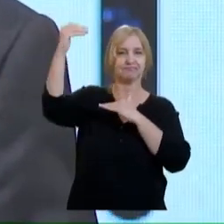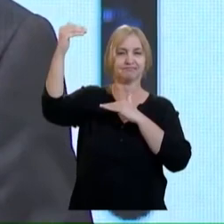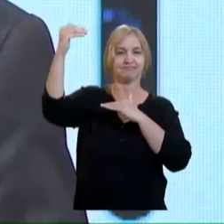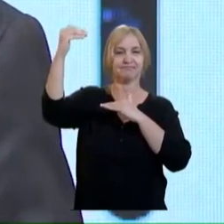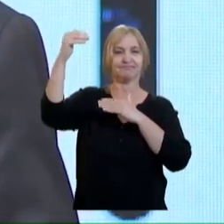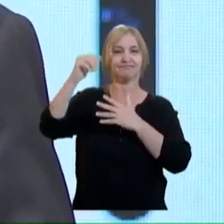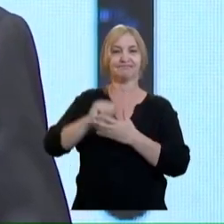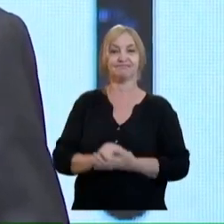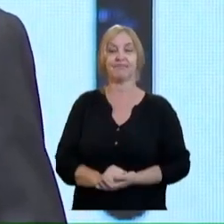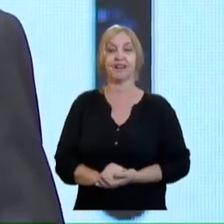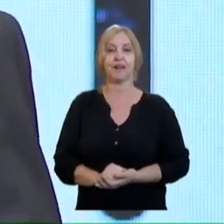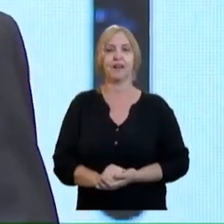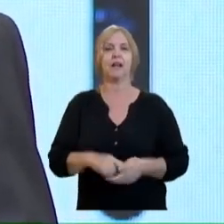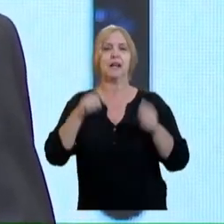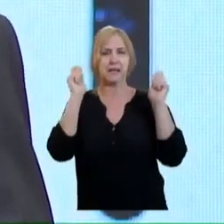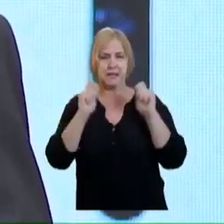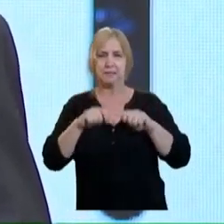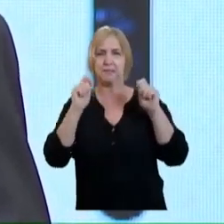Ele pode fazer